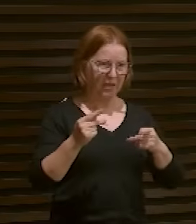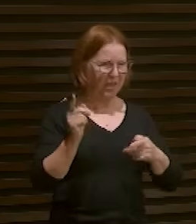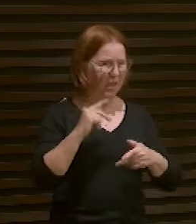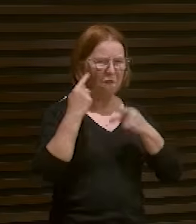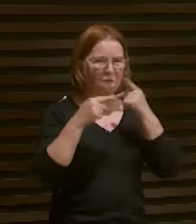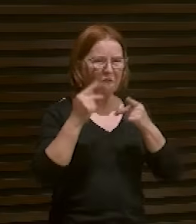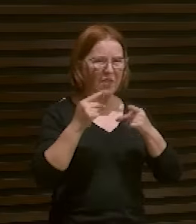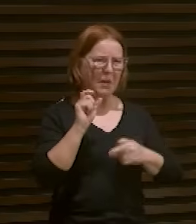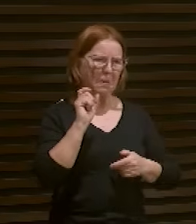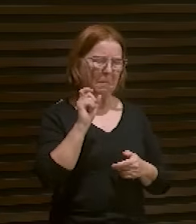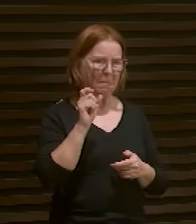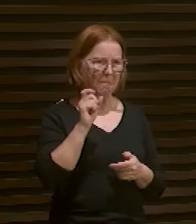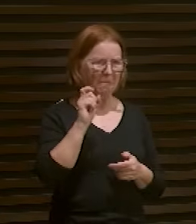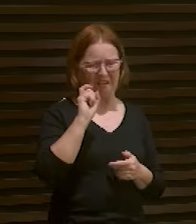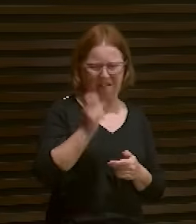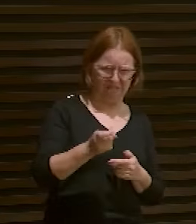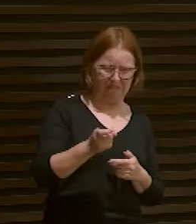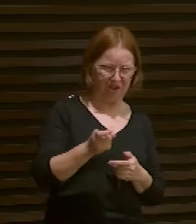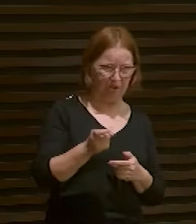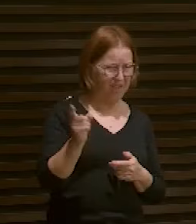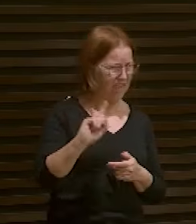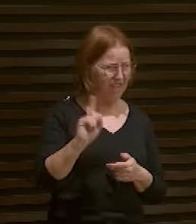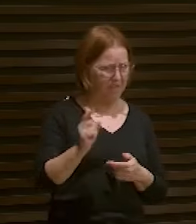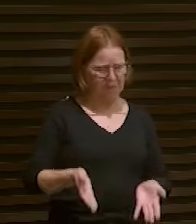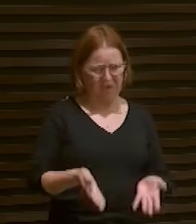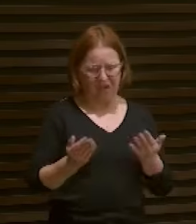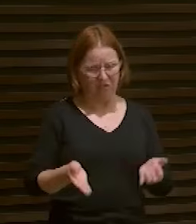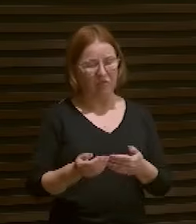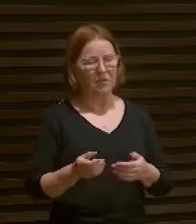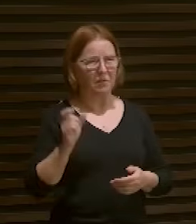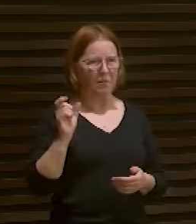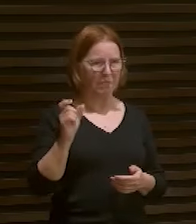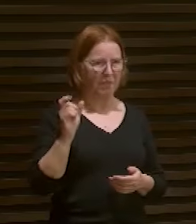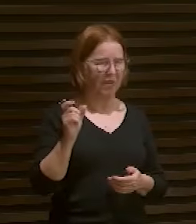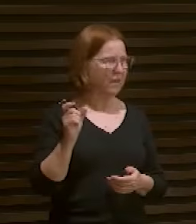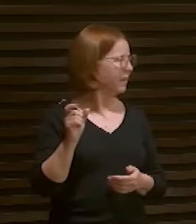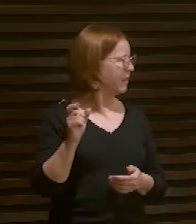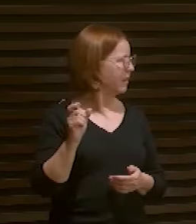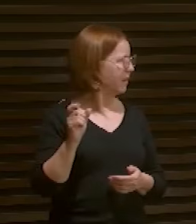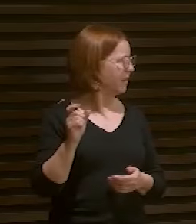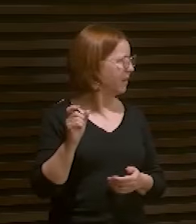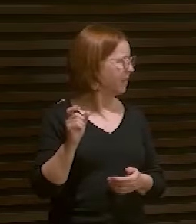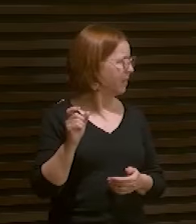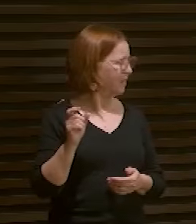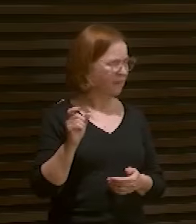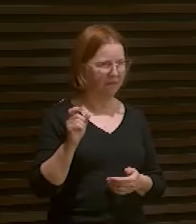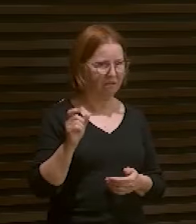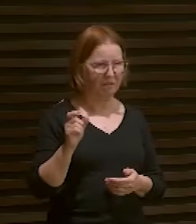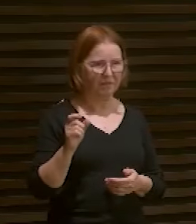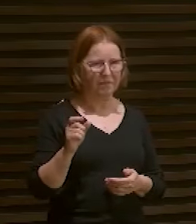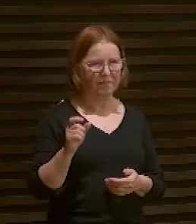torpe, palavra que não edifica, essa palavra cas de porto, peixe